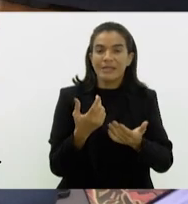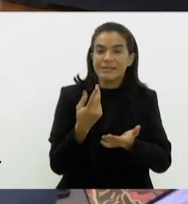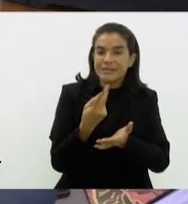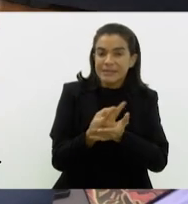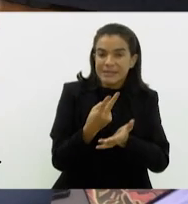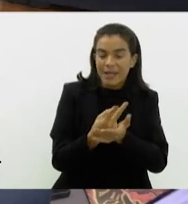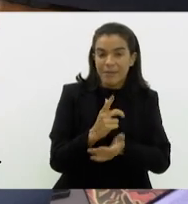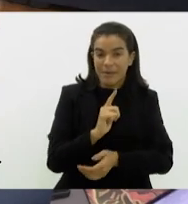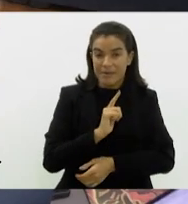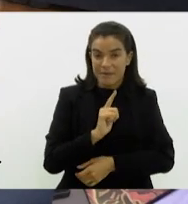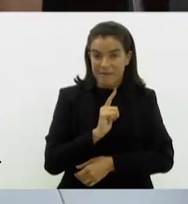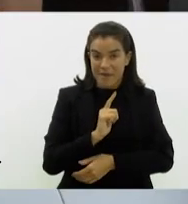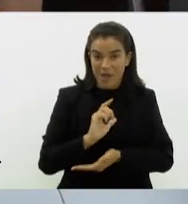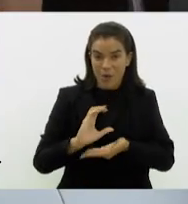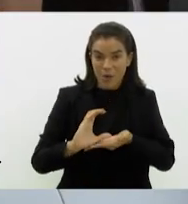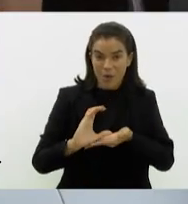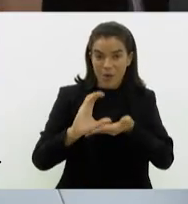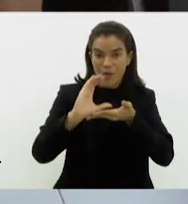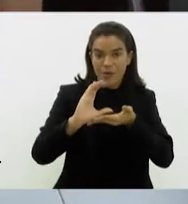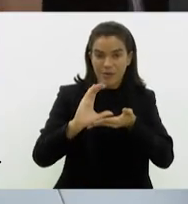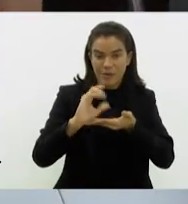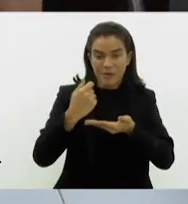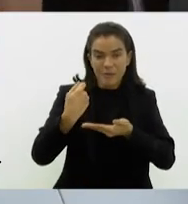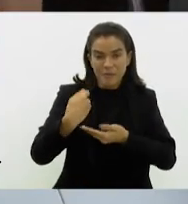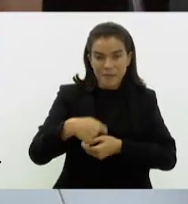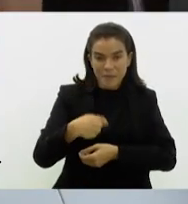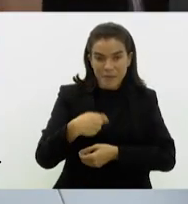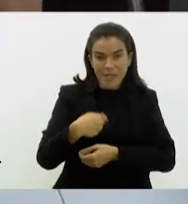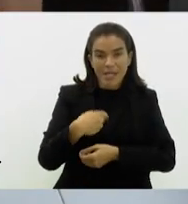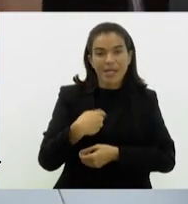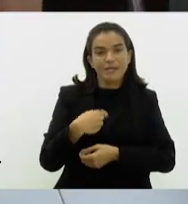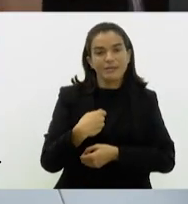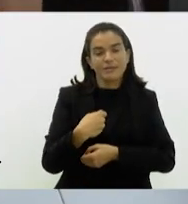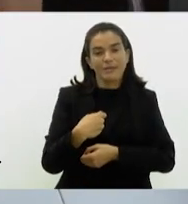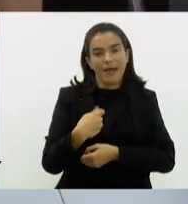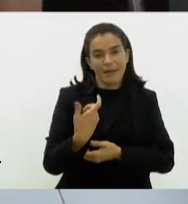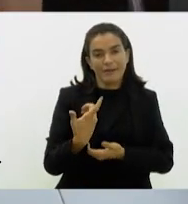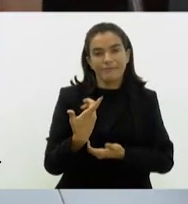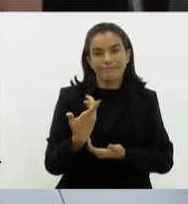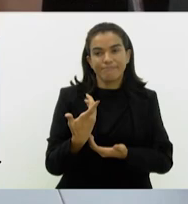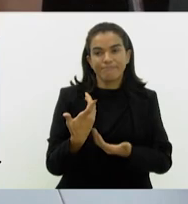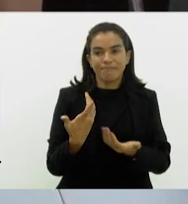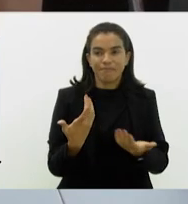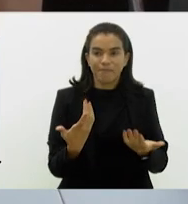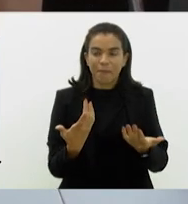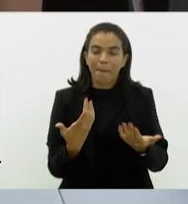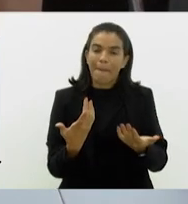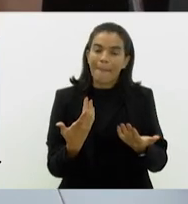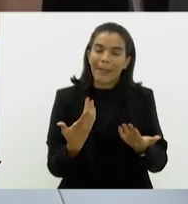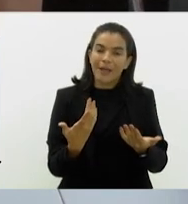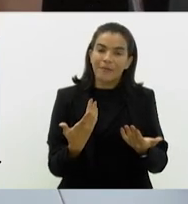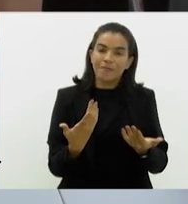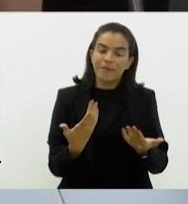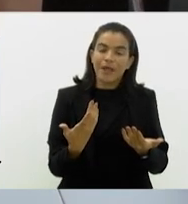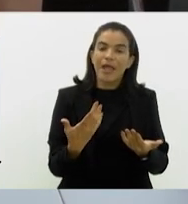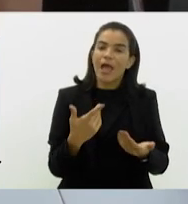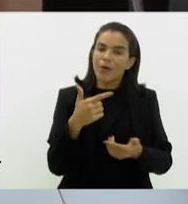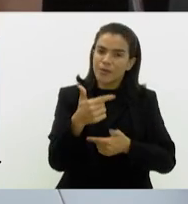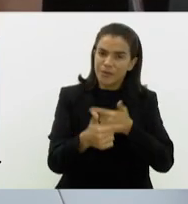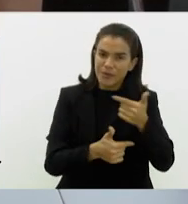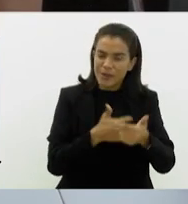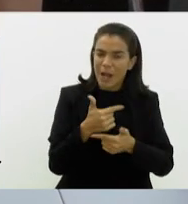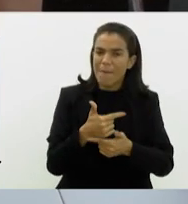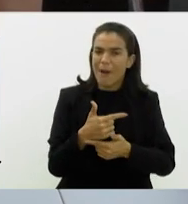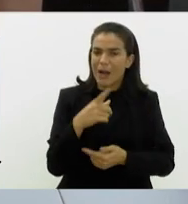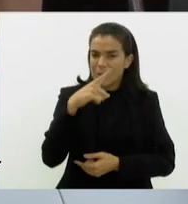tiver um conselho, ele deverá, a partir daí, ser paritário, mas deveria fazer remissão. E é um trabalho do